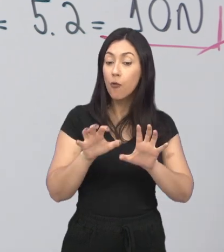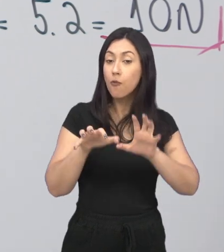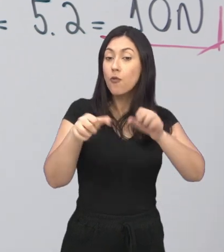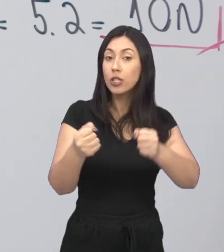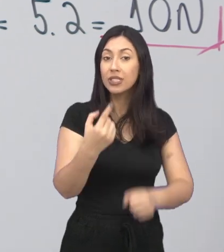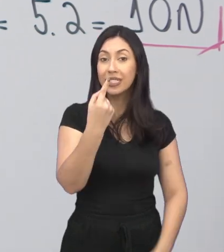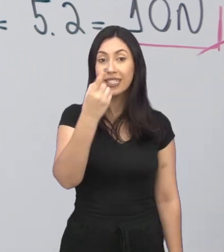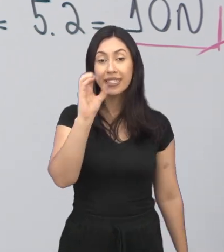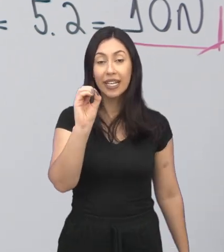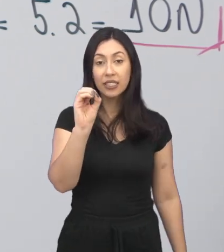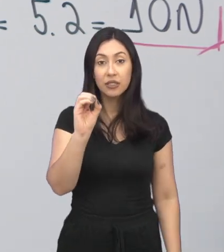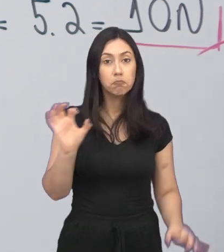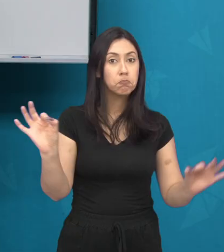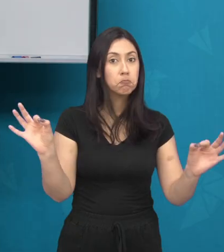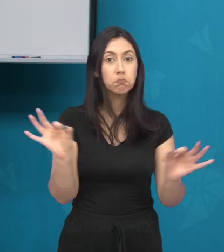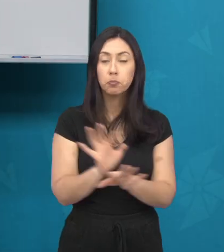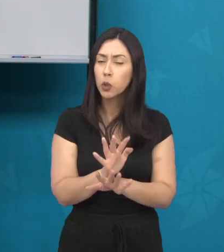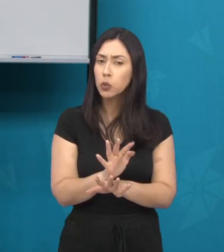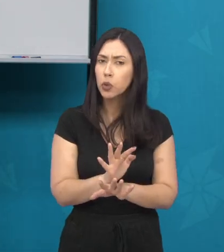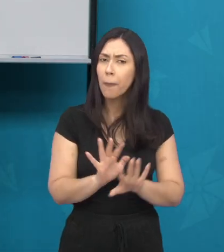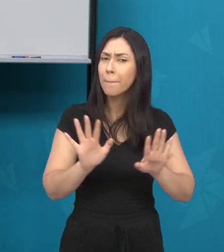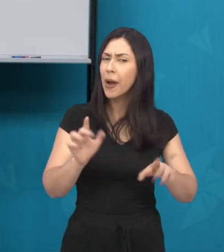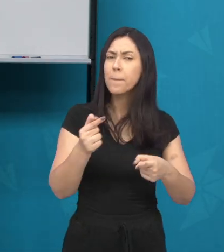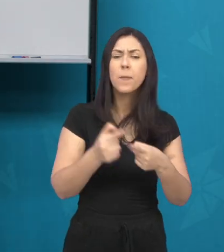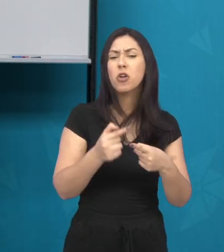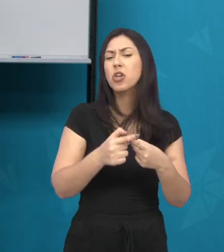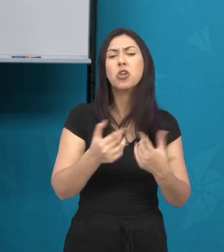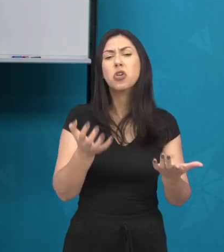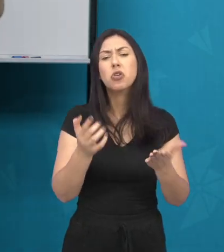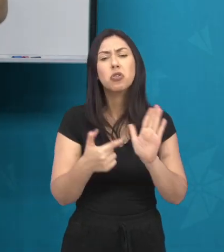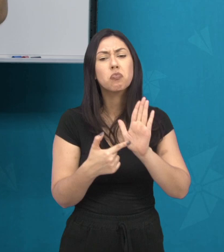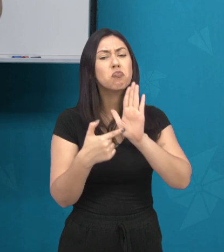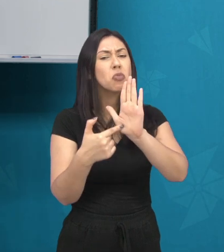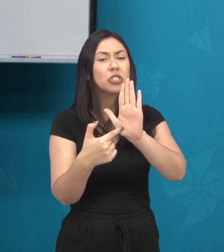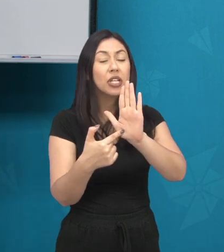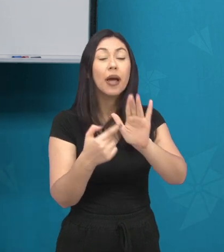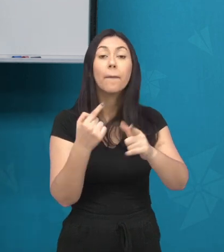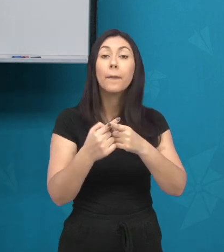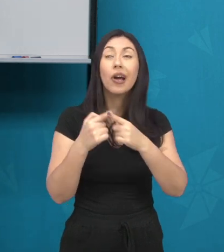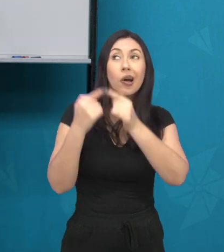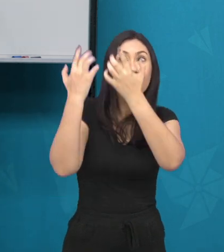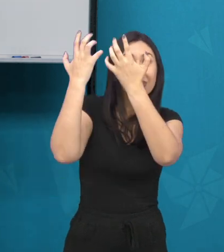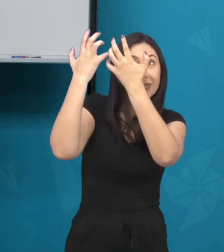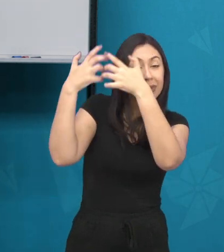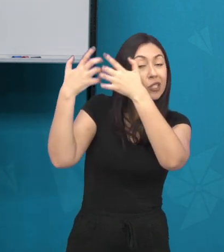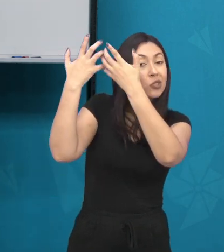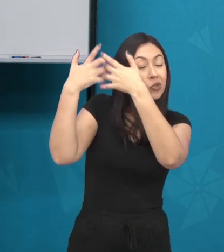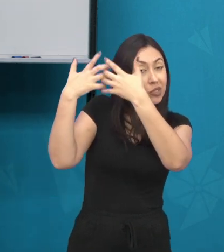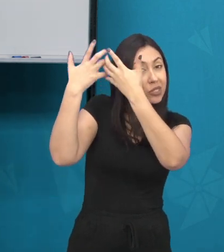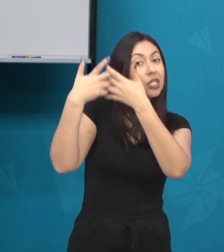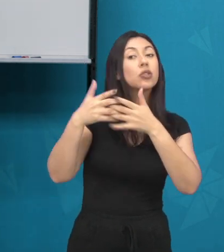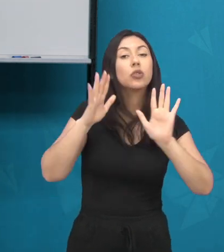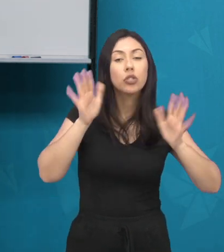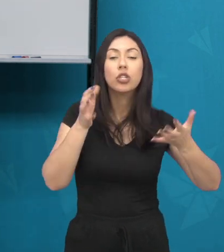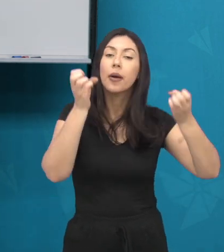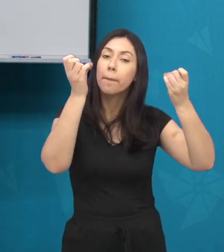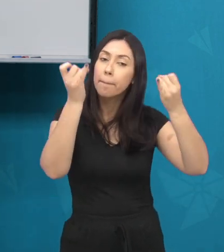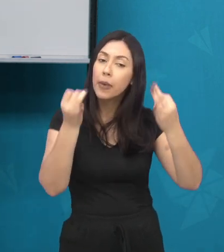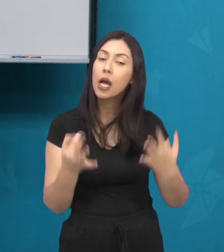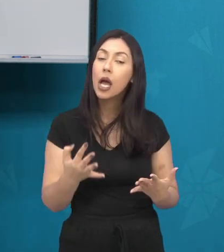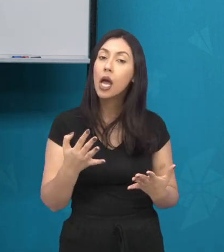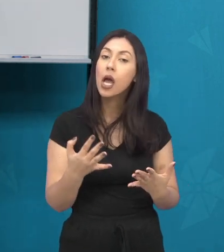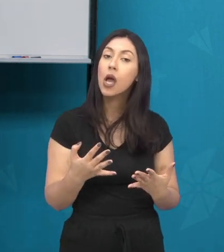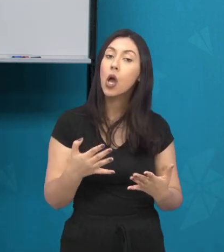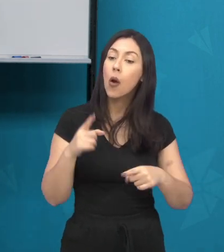n acabou mas por que que eu quis trazer essa questão para vocês por causa do raciocínio que eu expliquei para